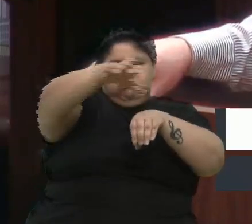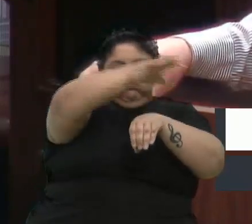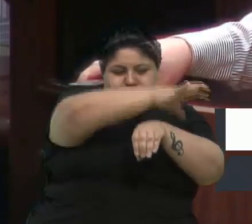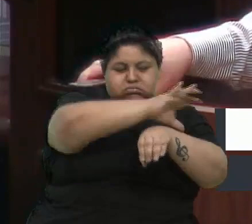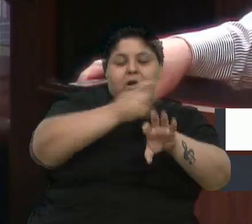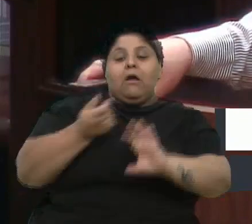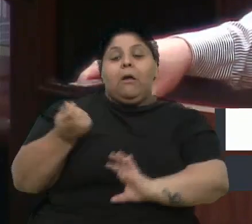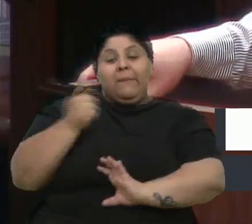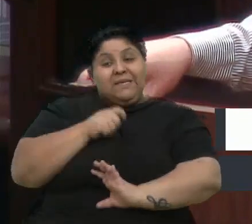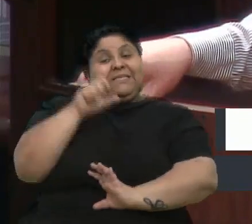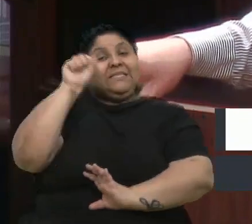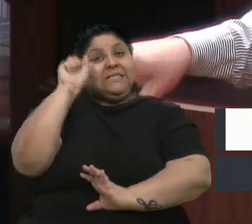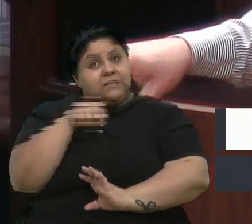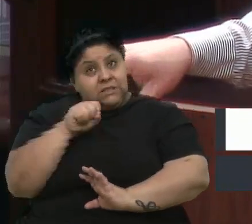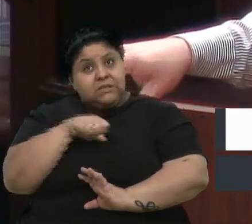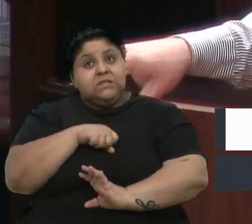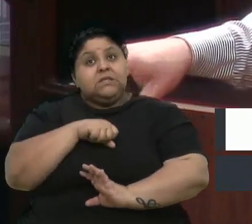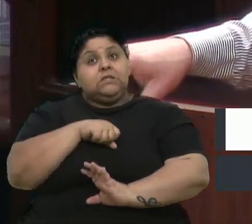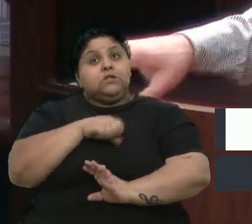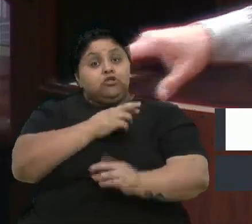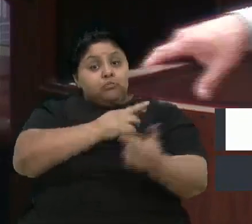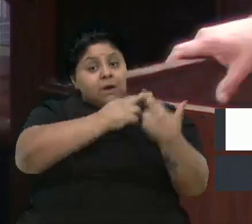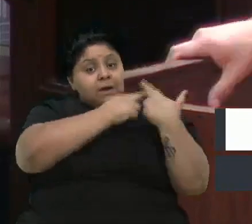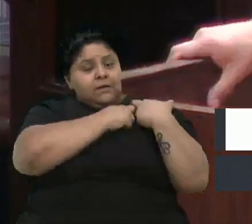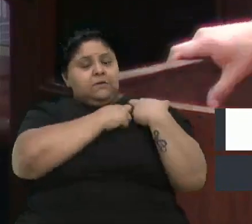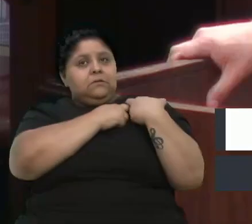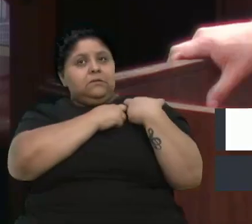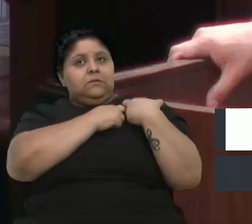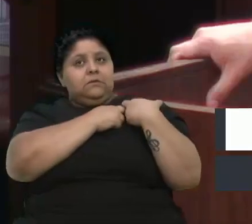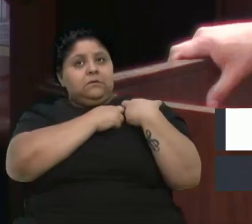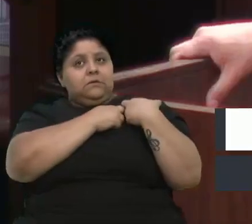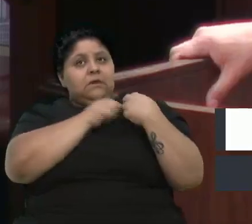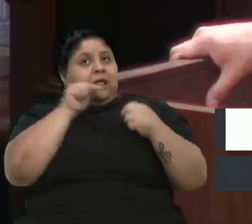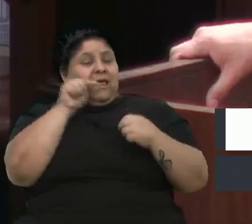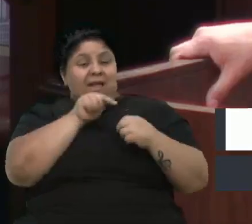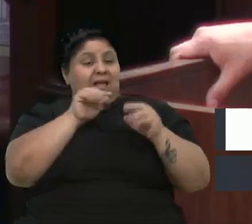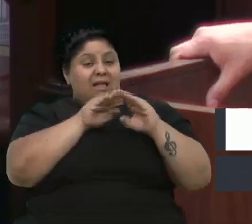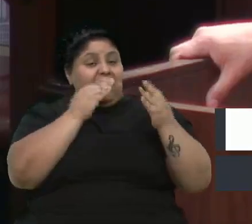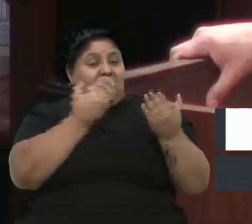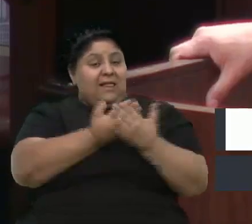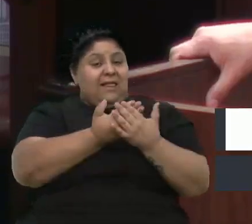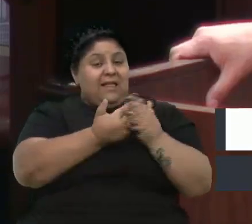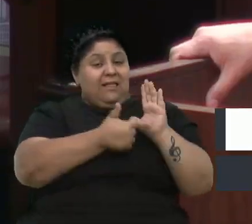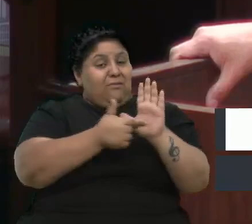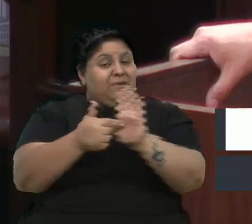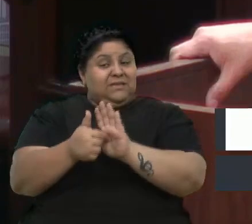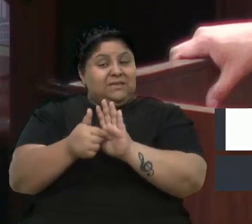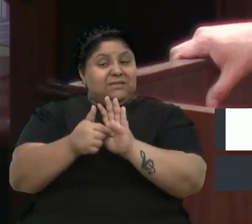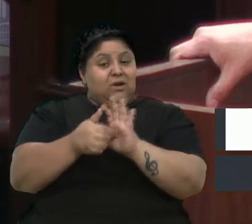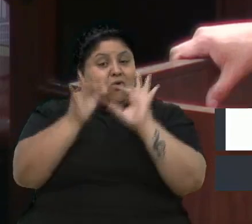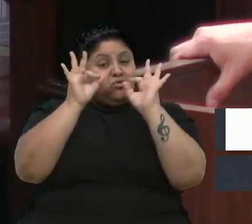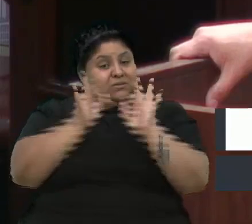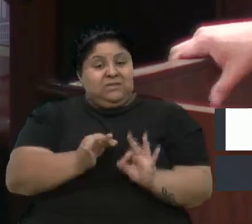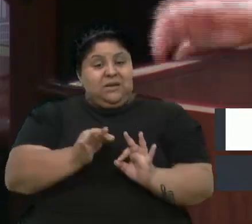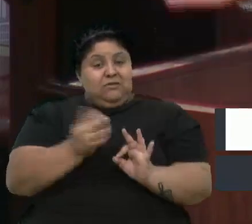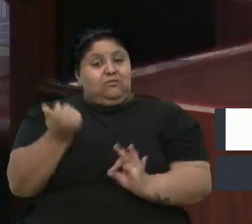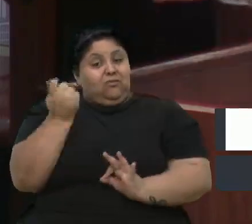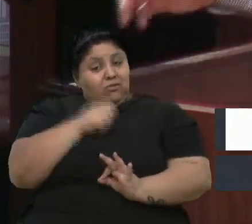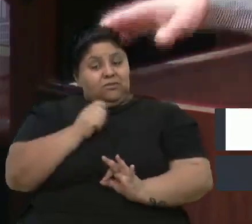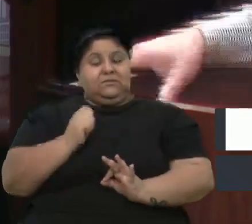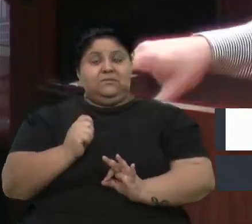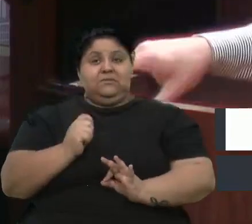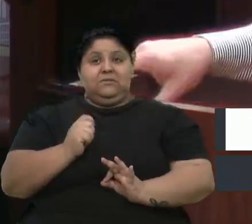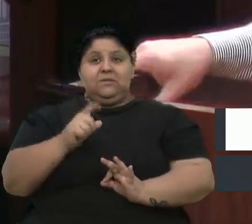sim, de uma responsabilidade. Aquela escola não apresenta as mínimas condições, não